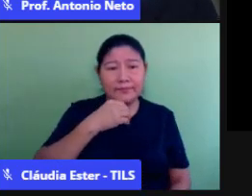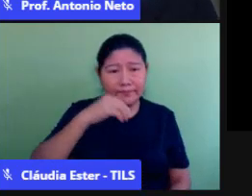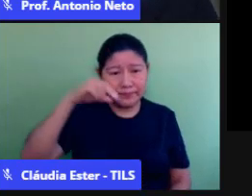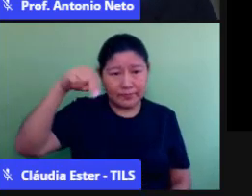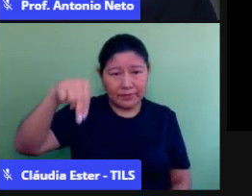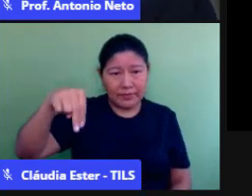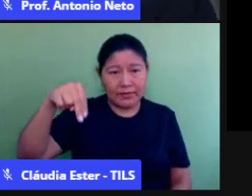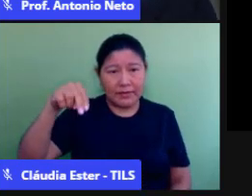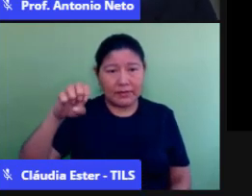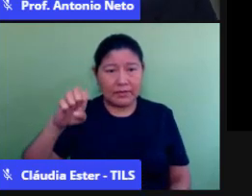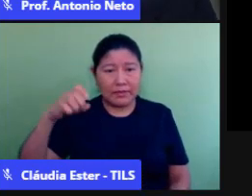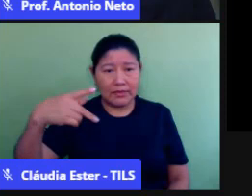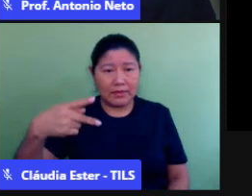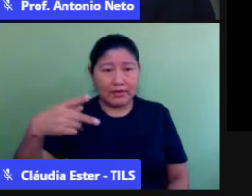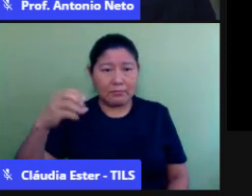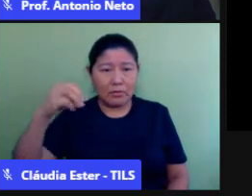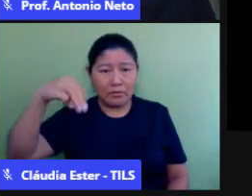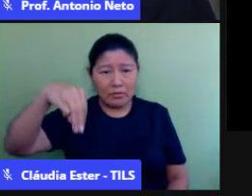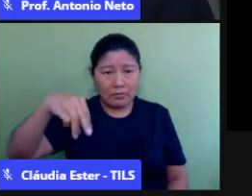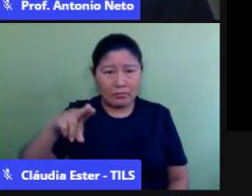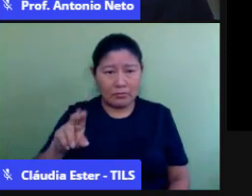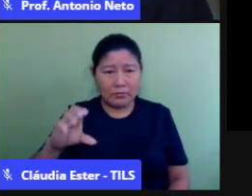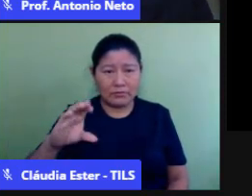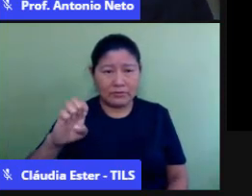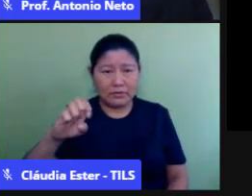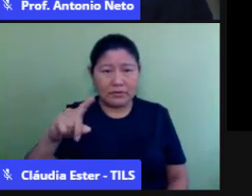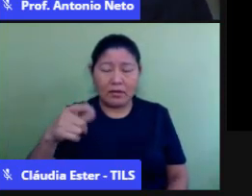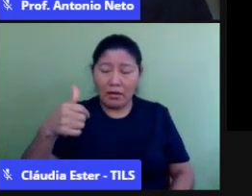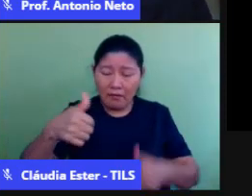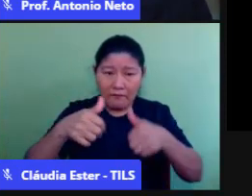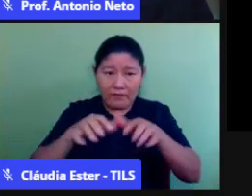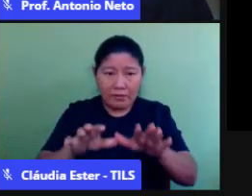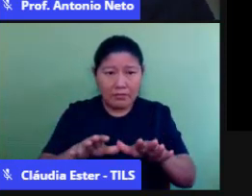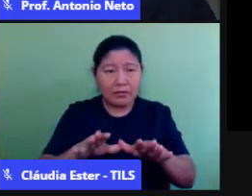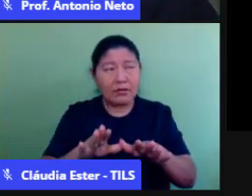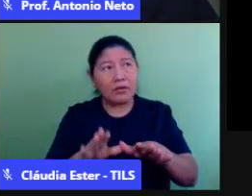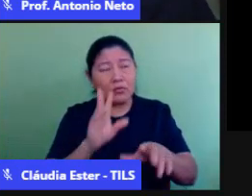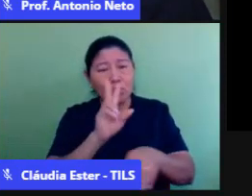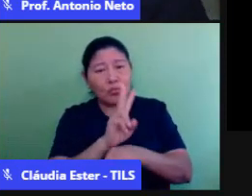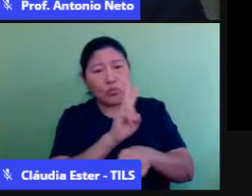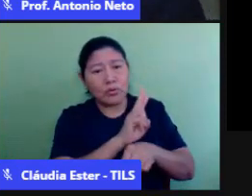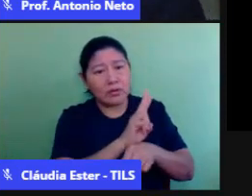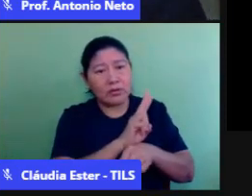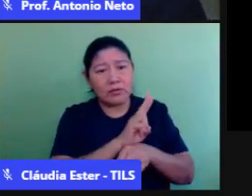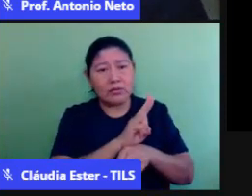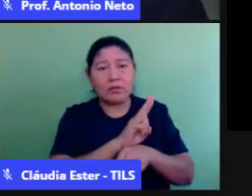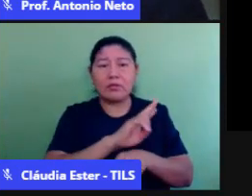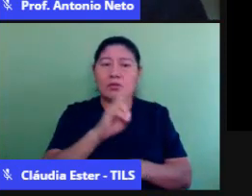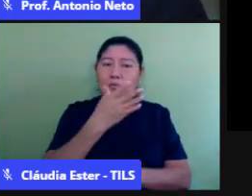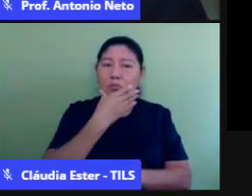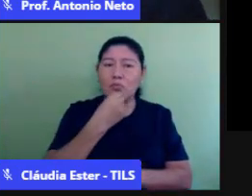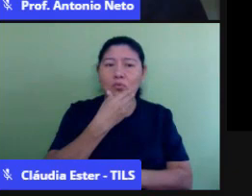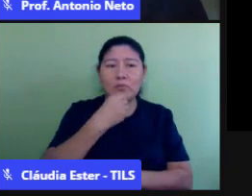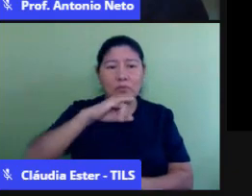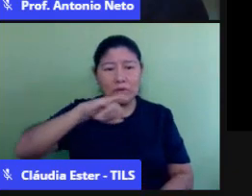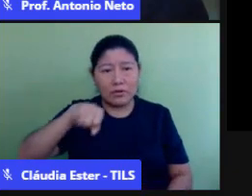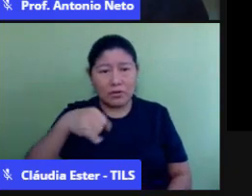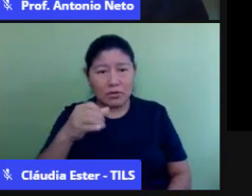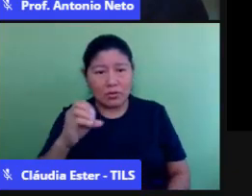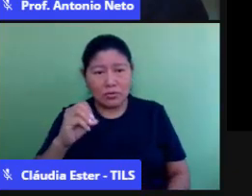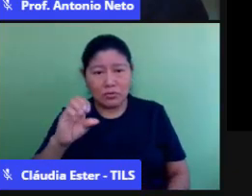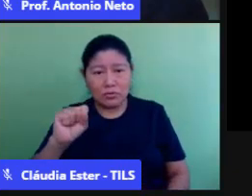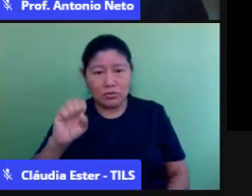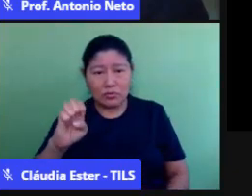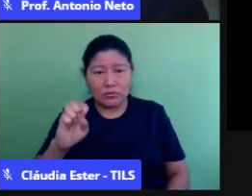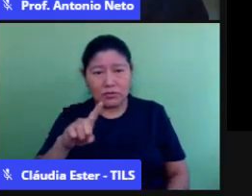terras, né, que ele viu que eram férteis, e foi buscar a família. Buscou a família, voltou, e as terras